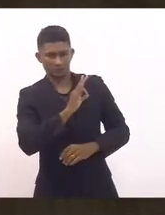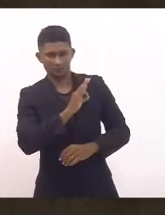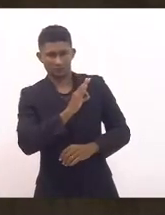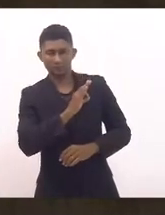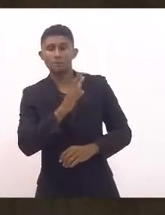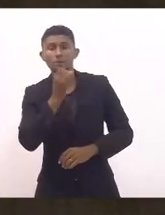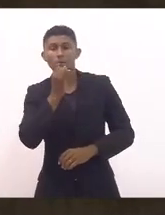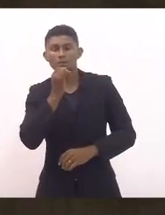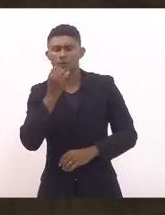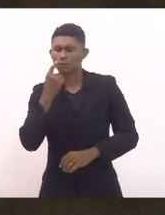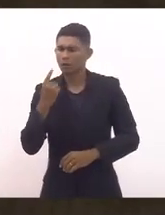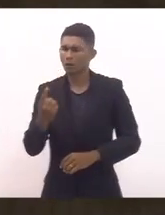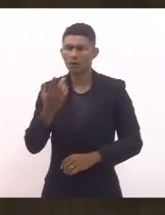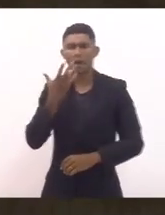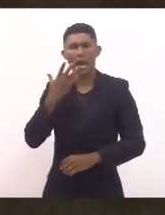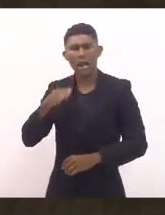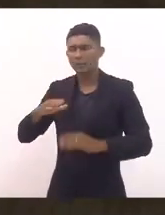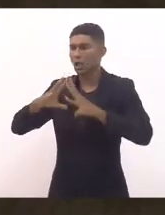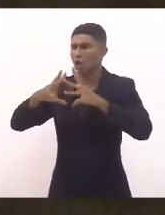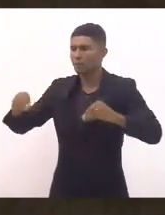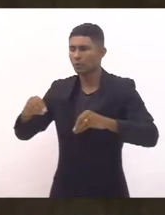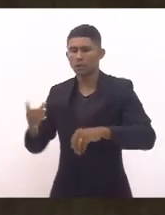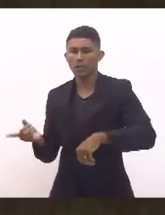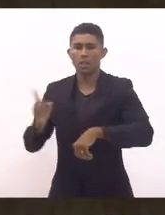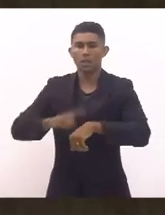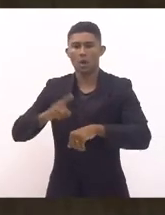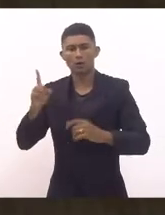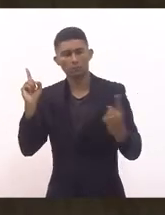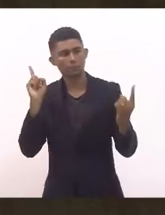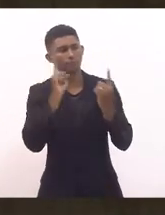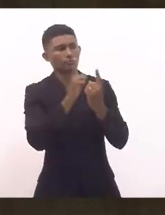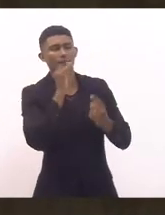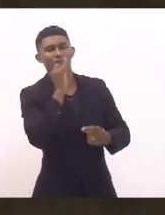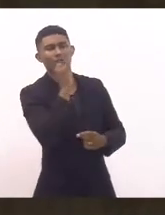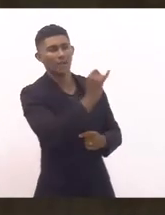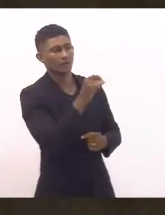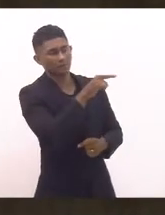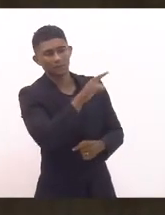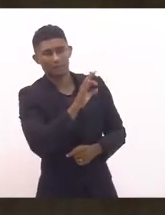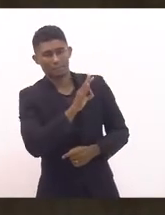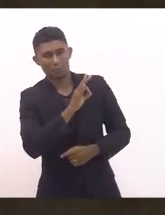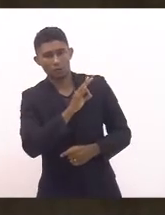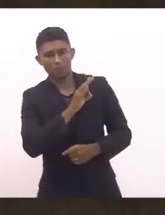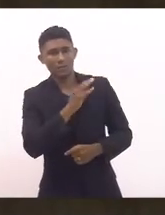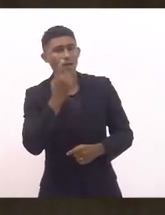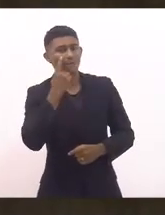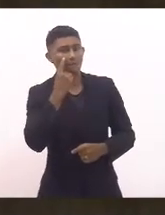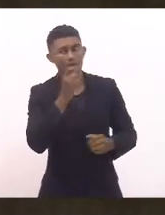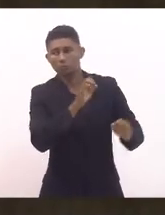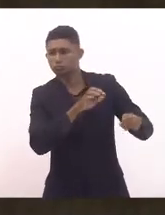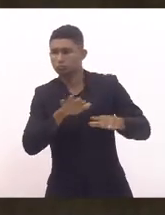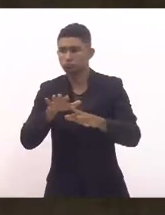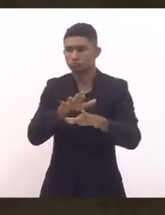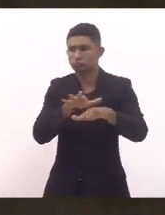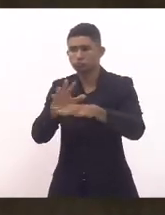exato momento que deu falta dessa criança, empenhar todos os seus recursos em investigação para que essa criança